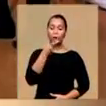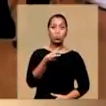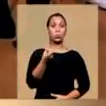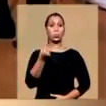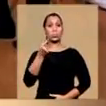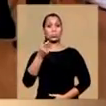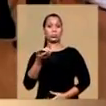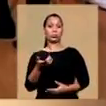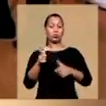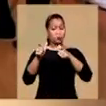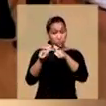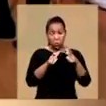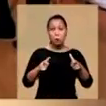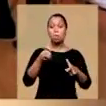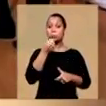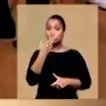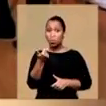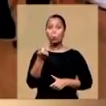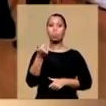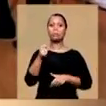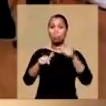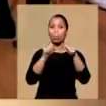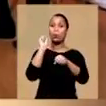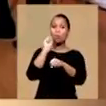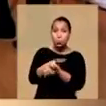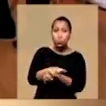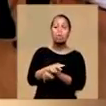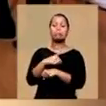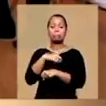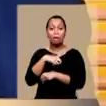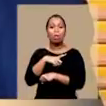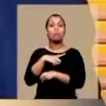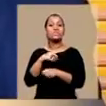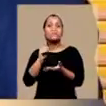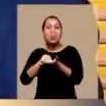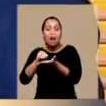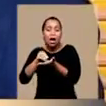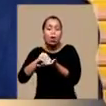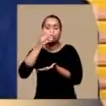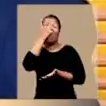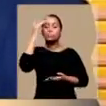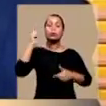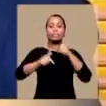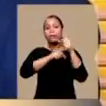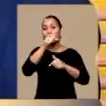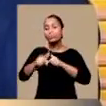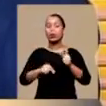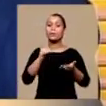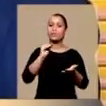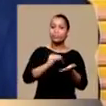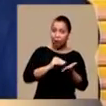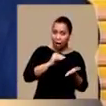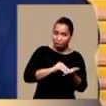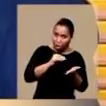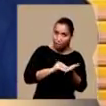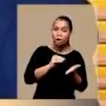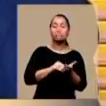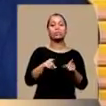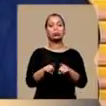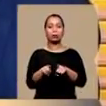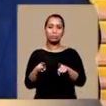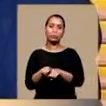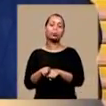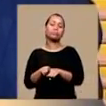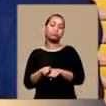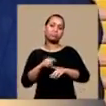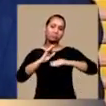são áreas que estão contratando, áreas que, na verdade, estão faltando profissionais, né? Tanto por carência em formação técnica,